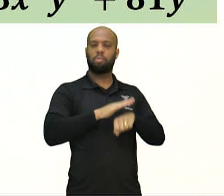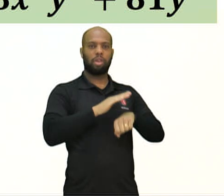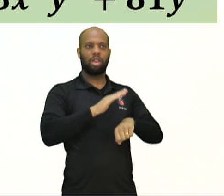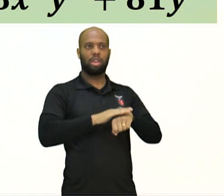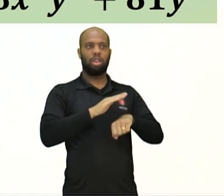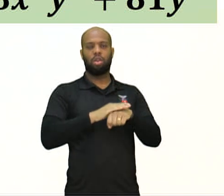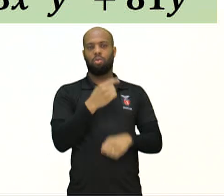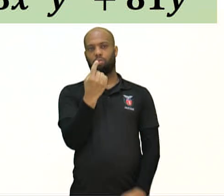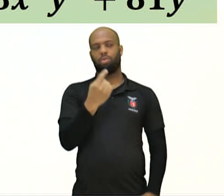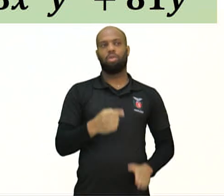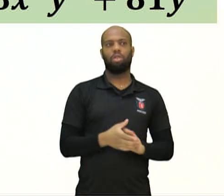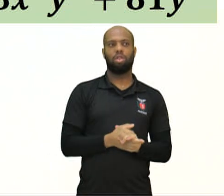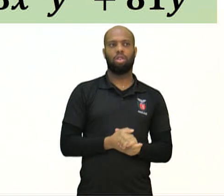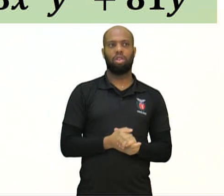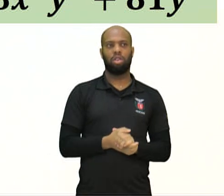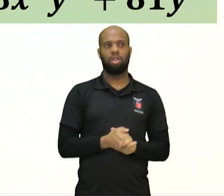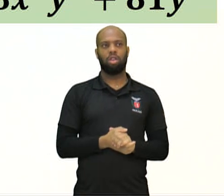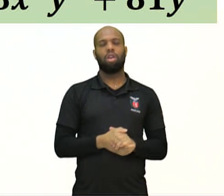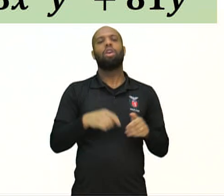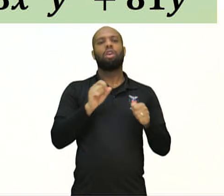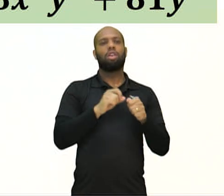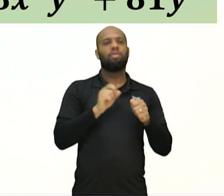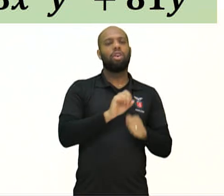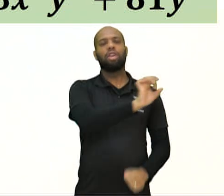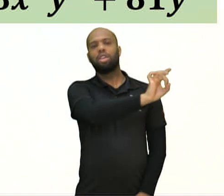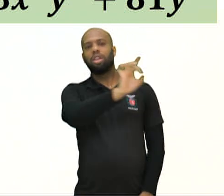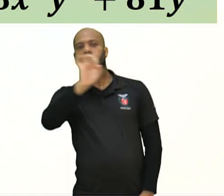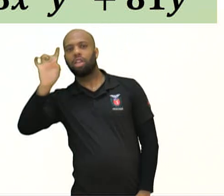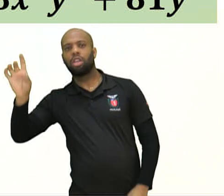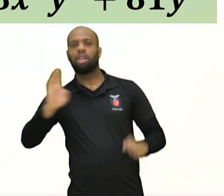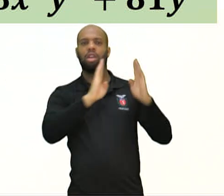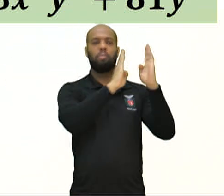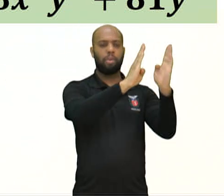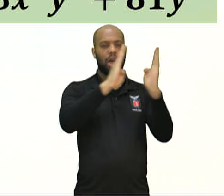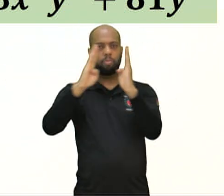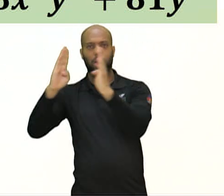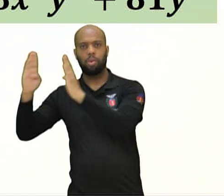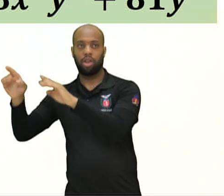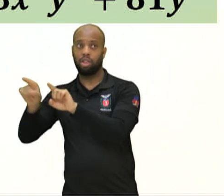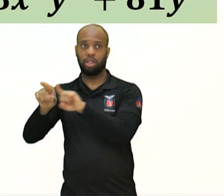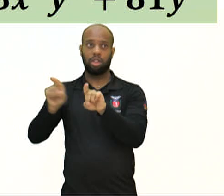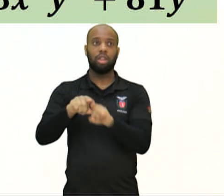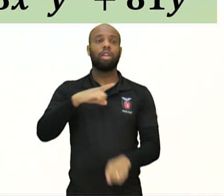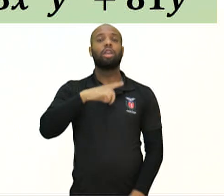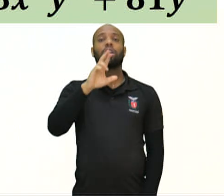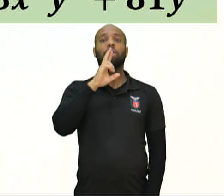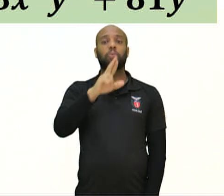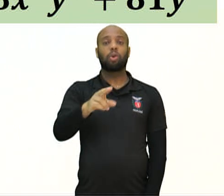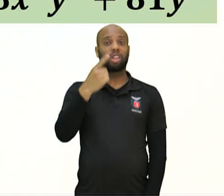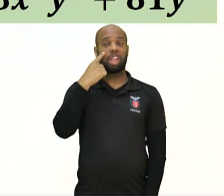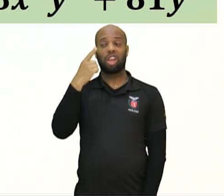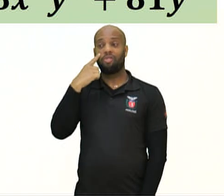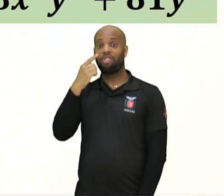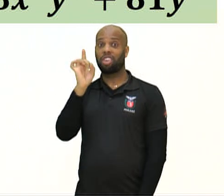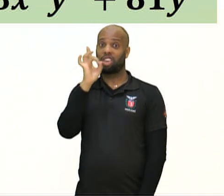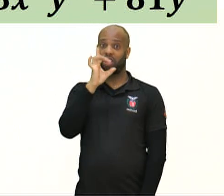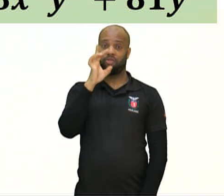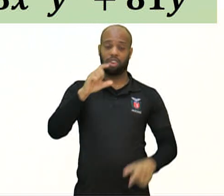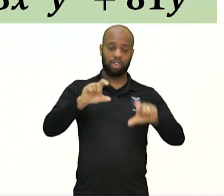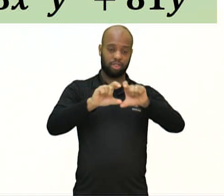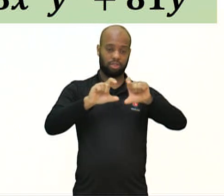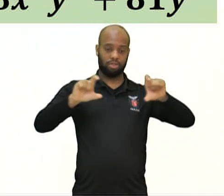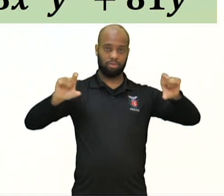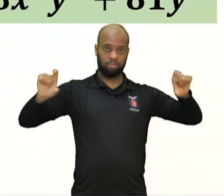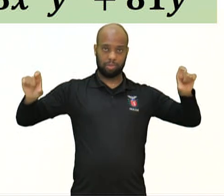1. E faremos isso nos próximos, que nos resultou em x elevado à